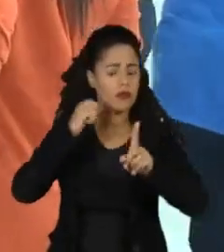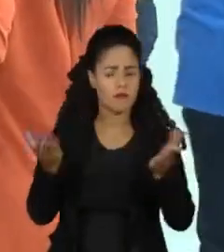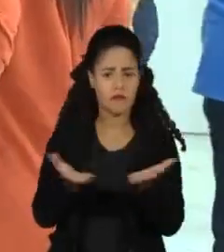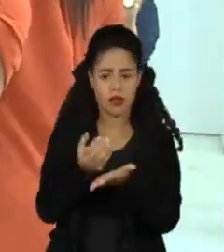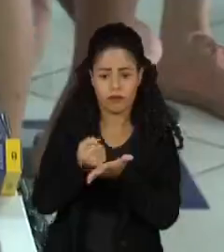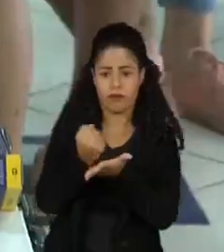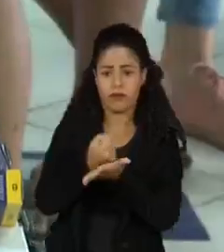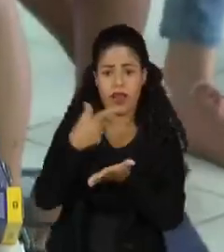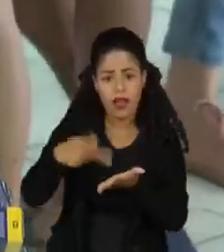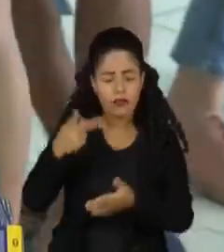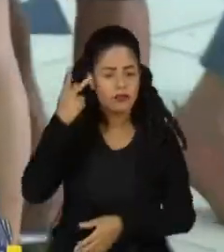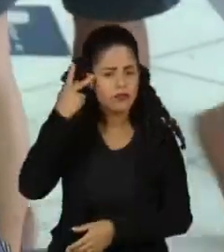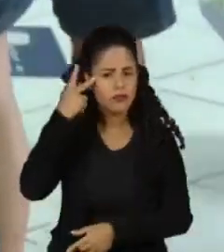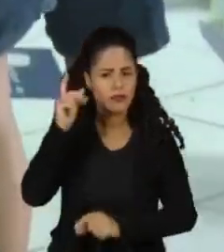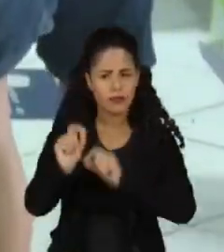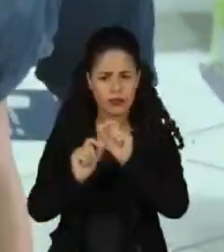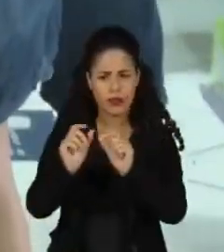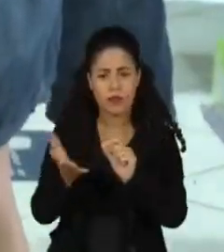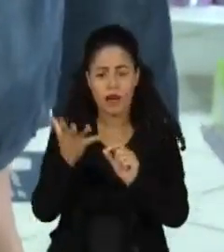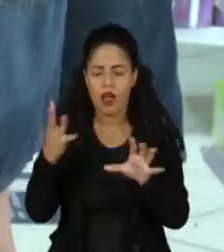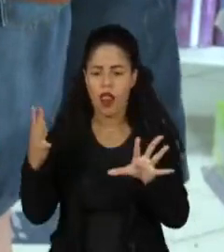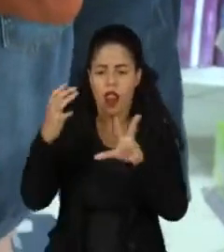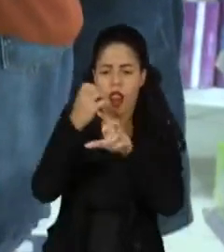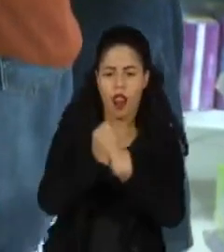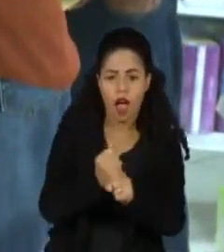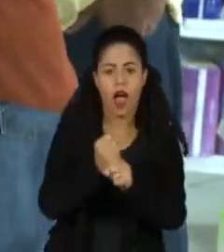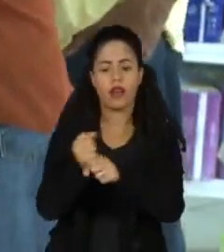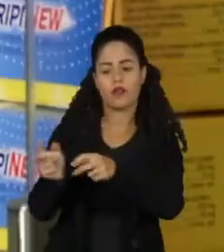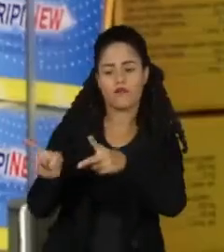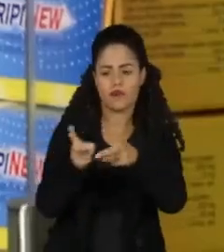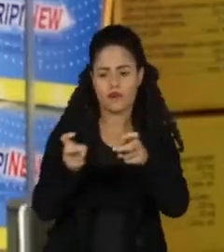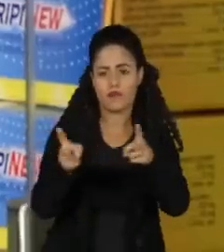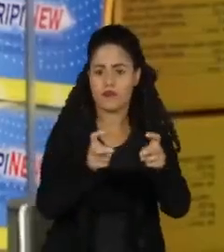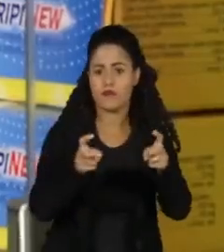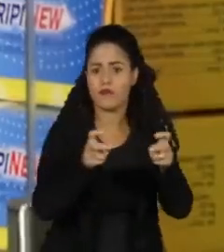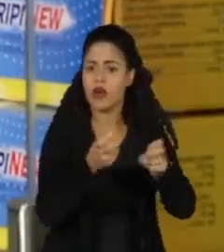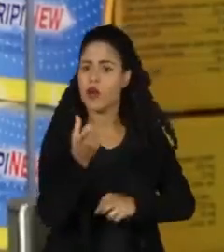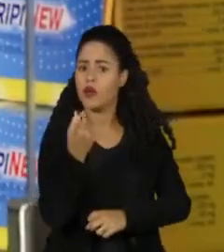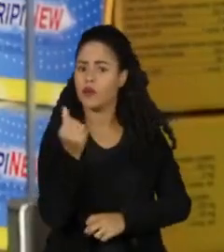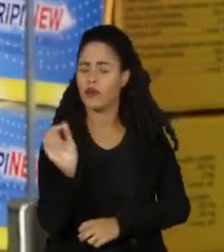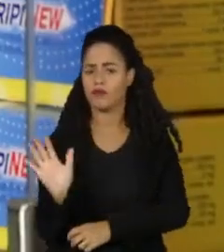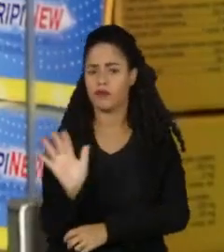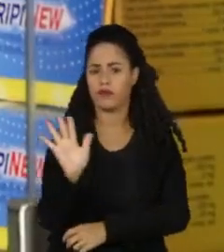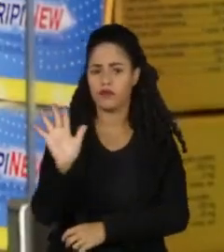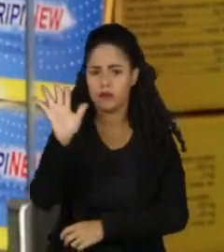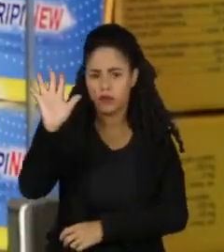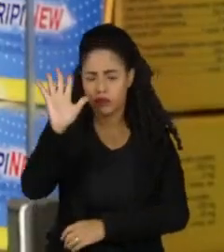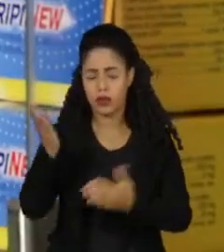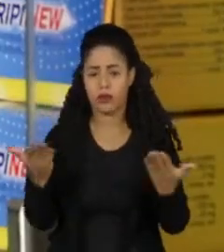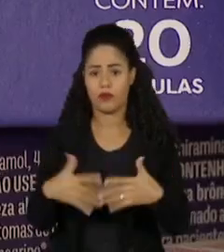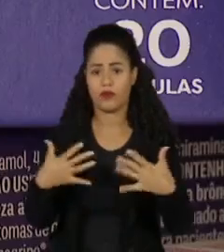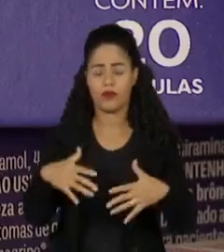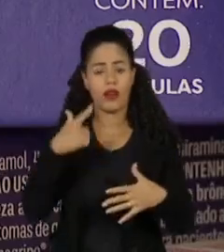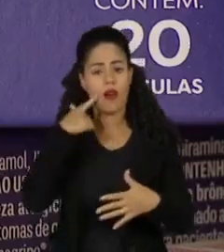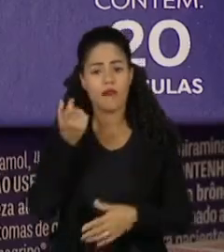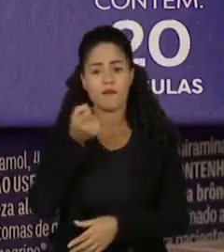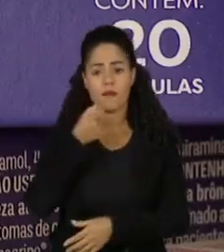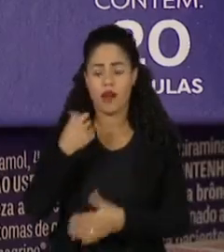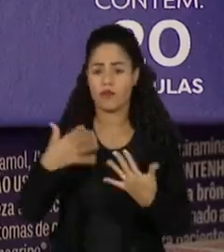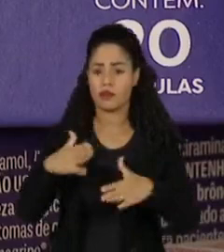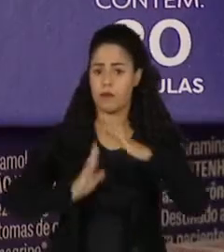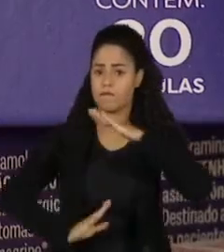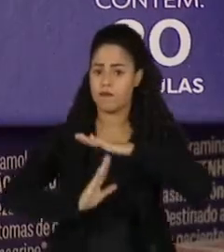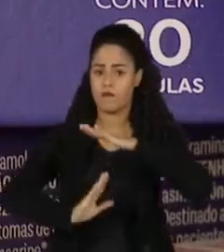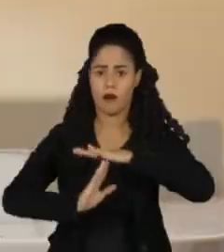o estado Paulista super estimou a base de cálculo do tributo O que levaria os preços dos Remédios de tal modo que superaria o valor